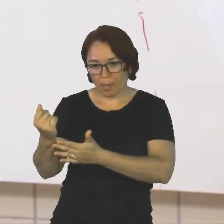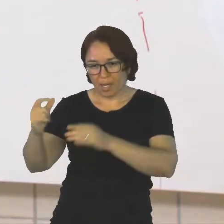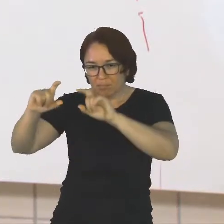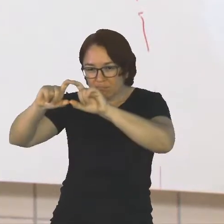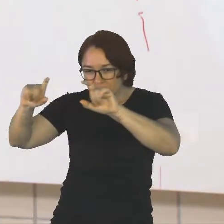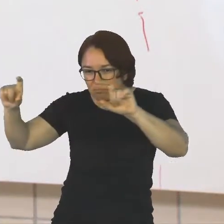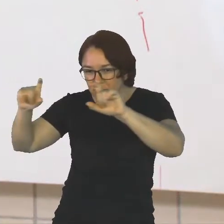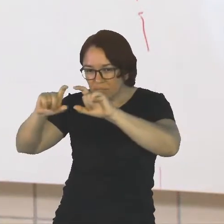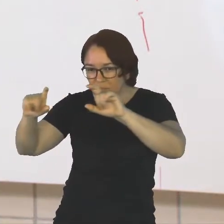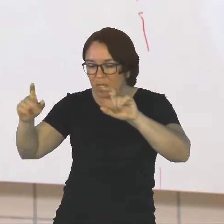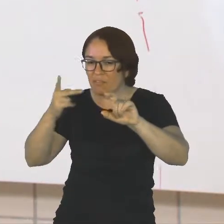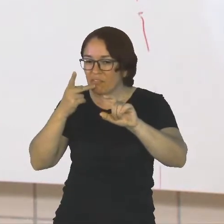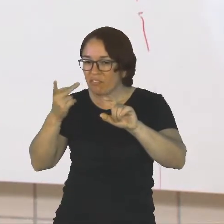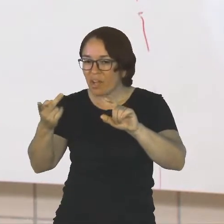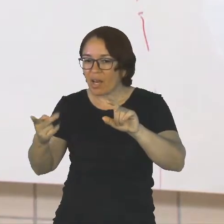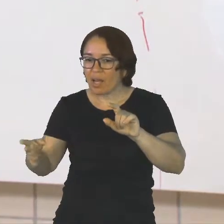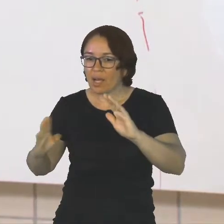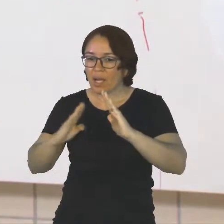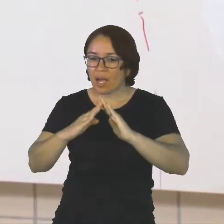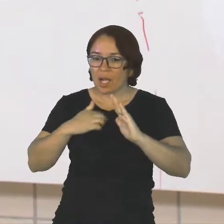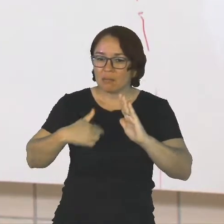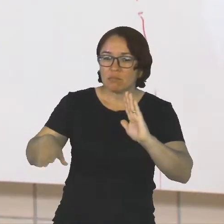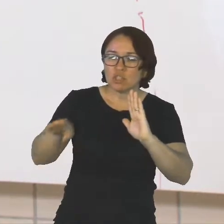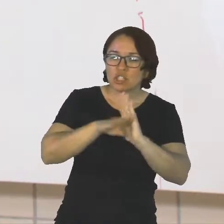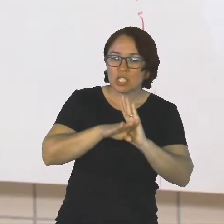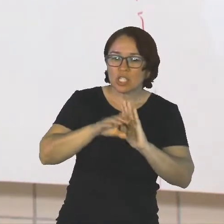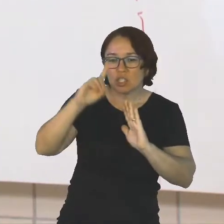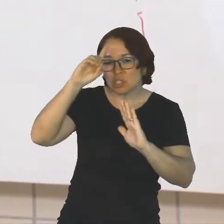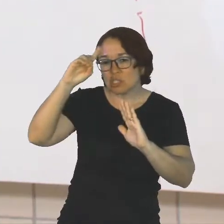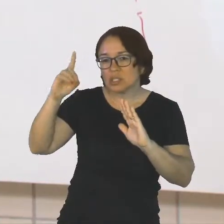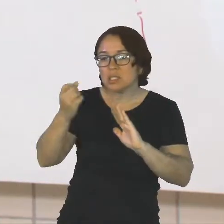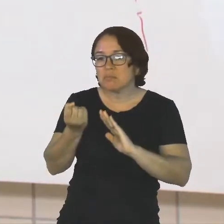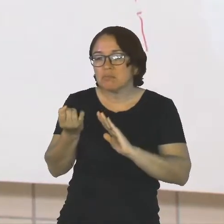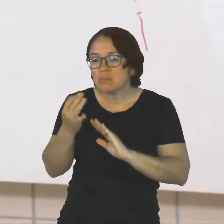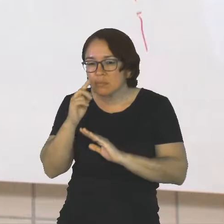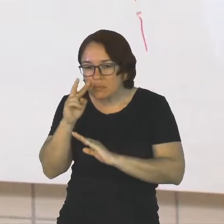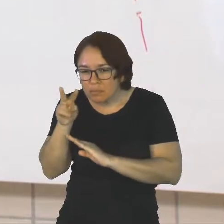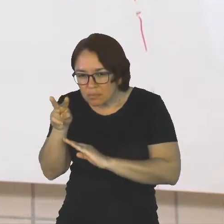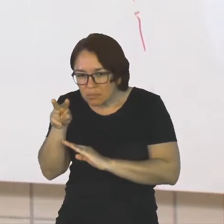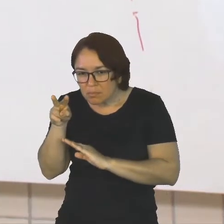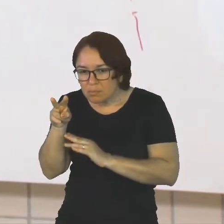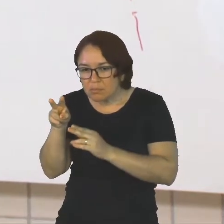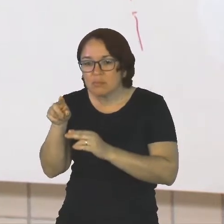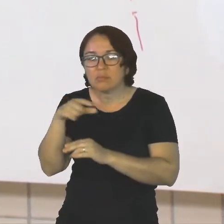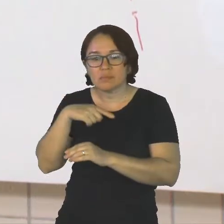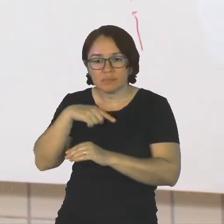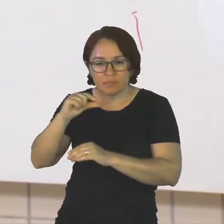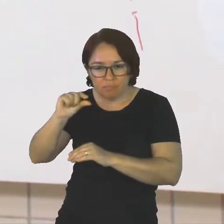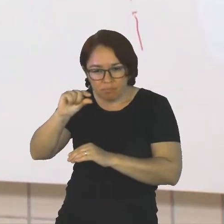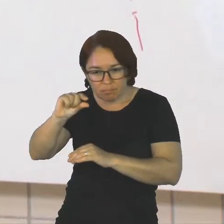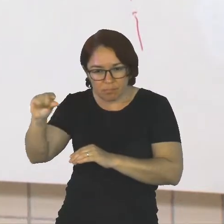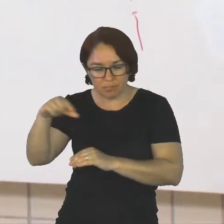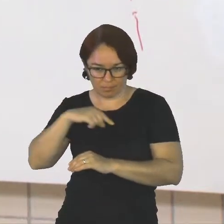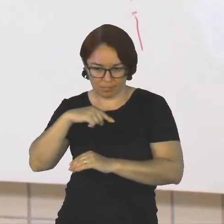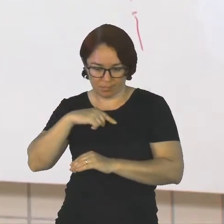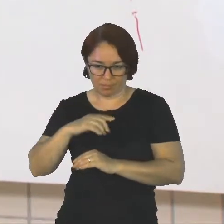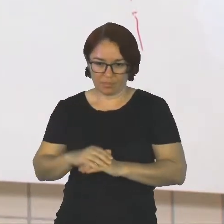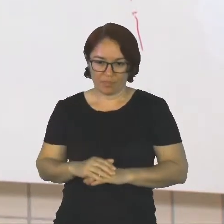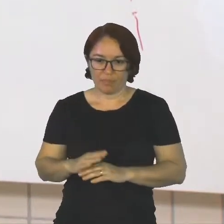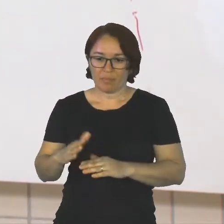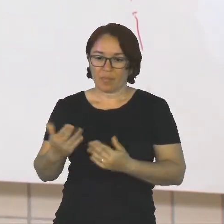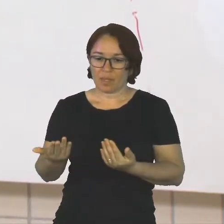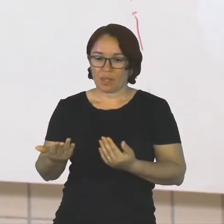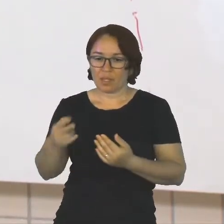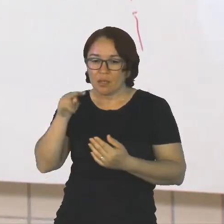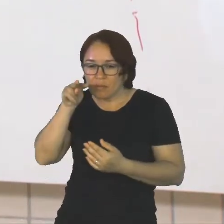provavelmente quando o produto irá chegar, dentro de quantos dias úteis. E foi avisado que o produto chegaria dentro